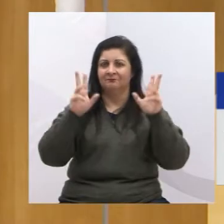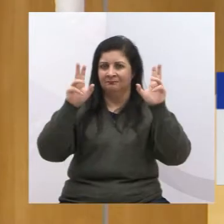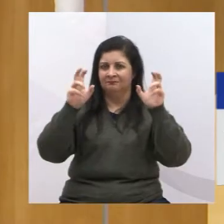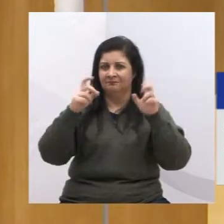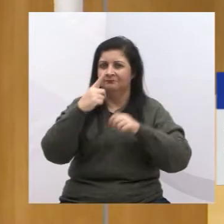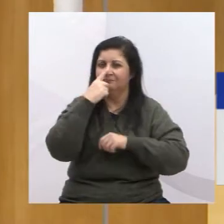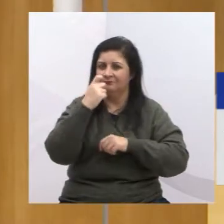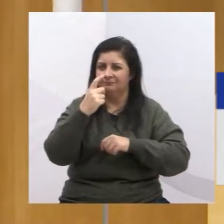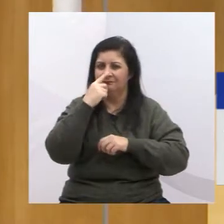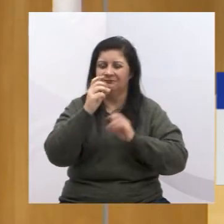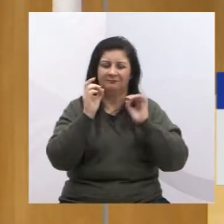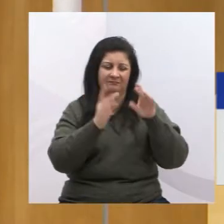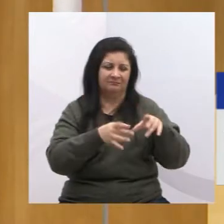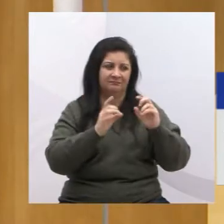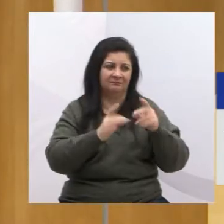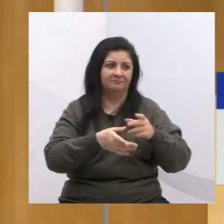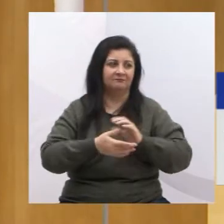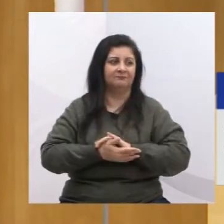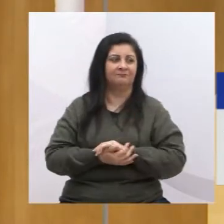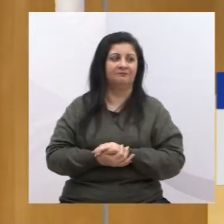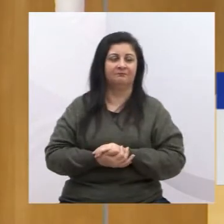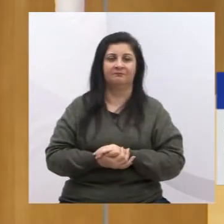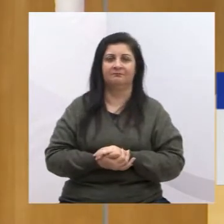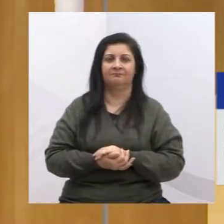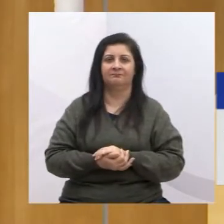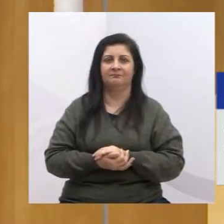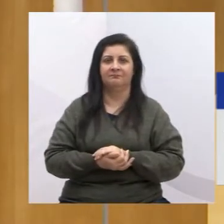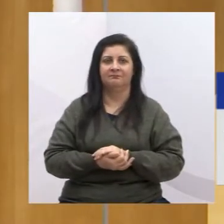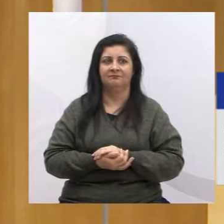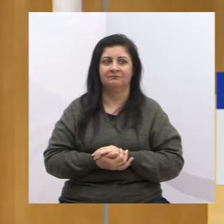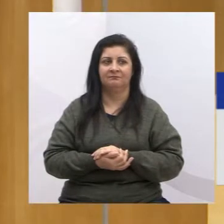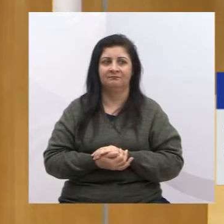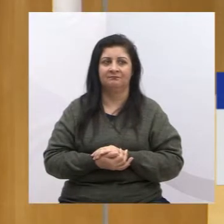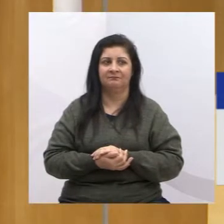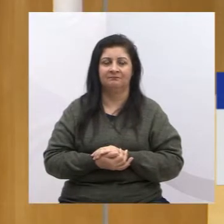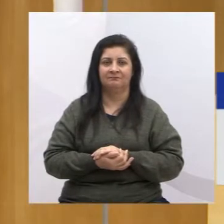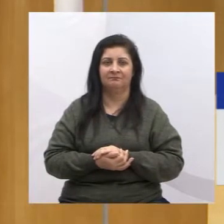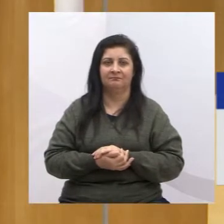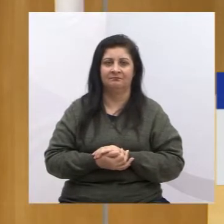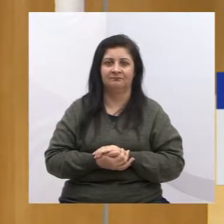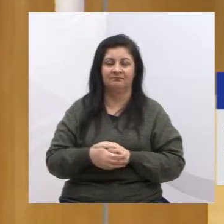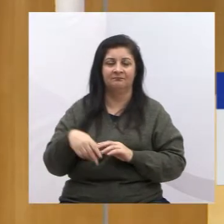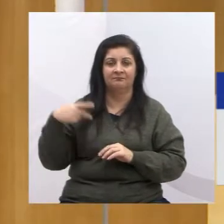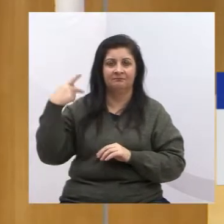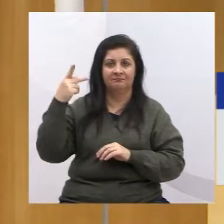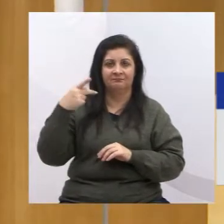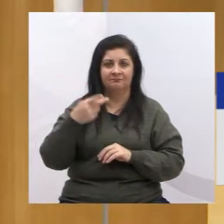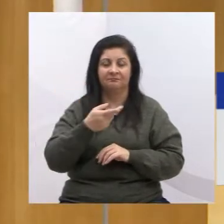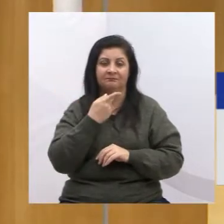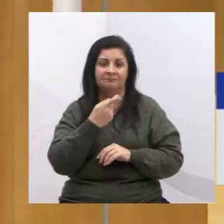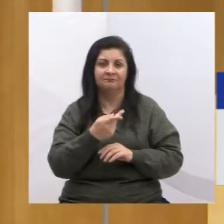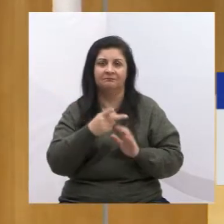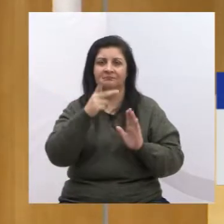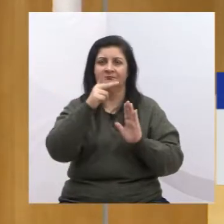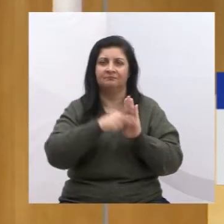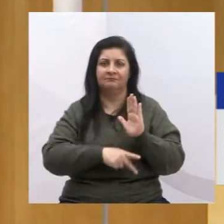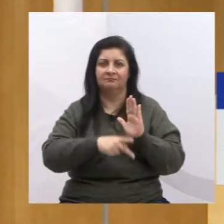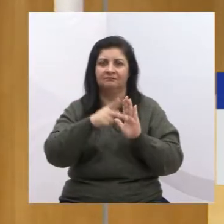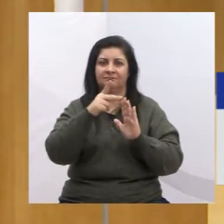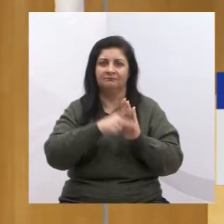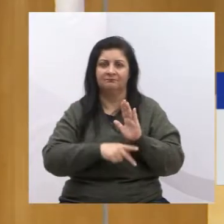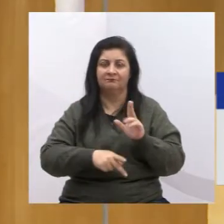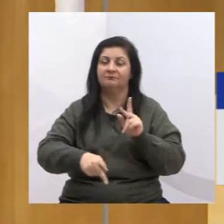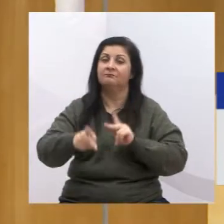né, descartados. Vereador aqui dizem na casa de projeto, a